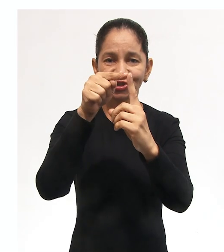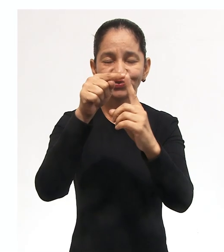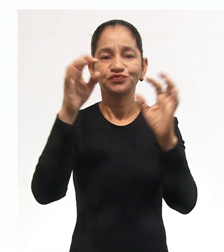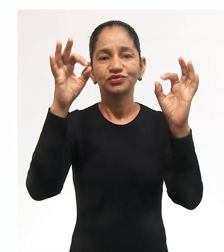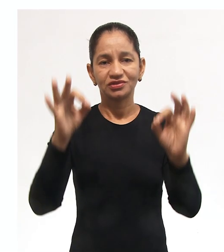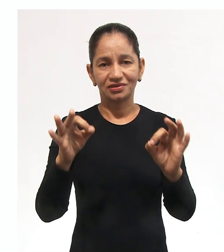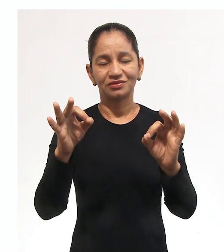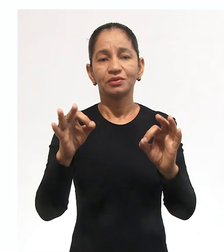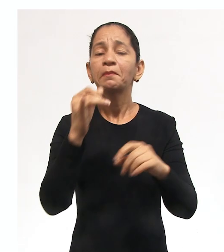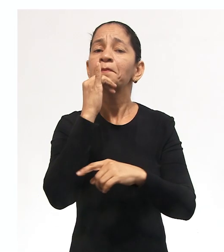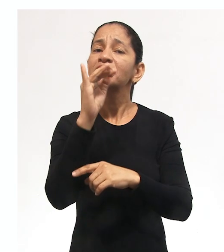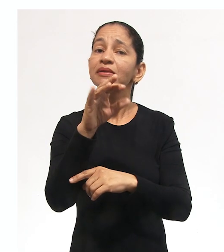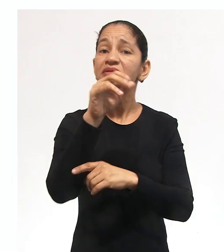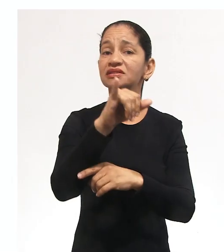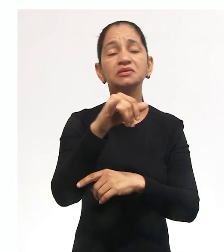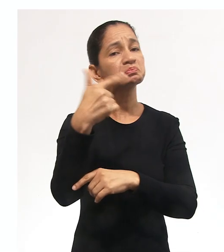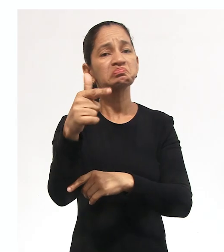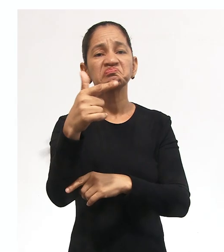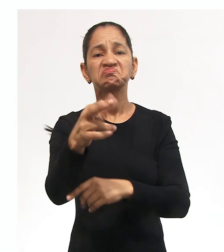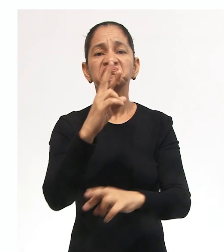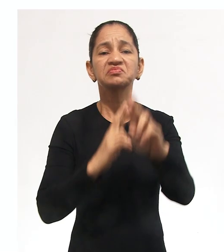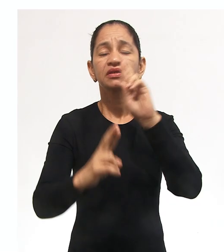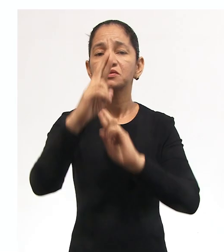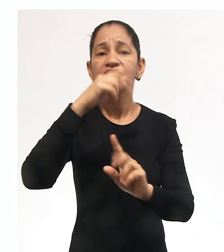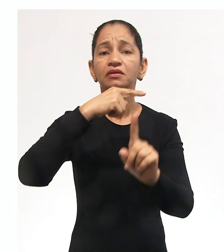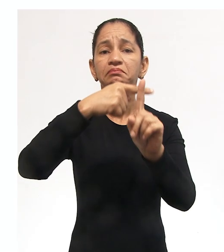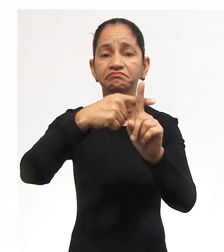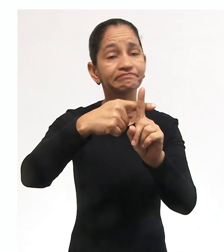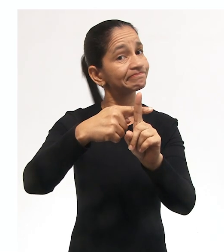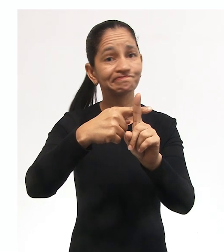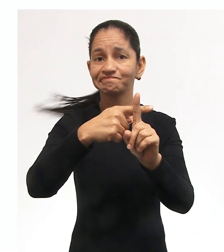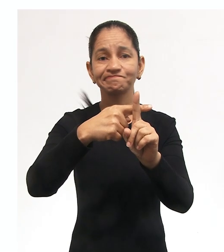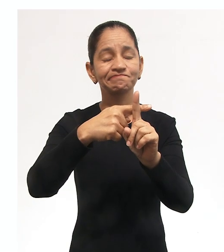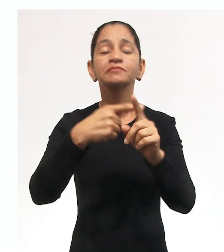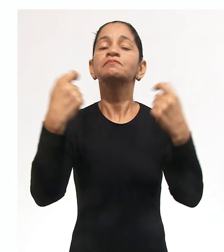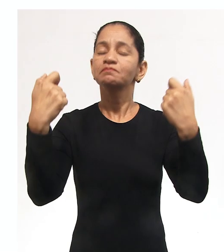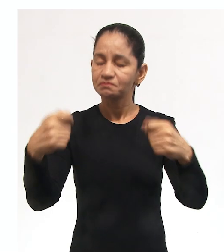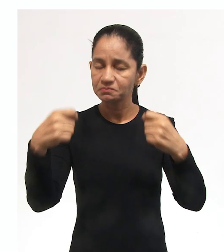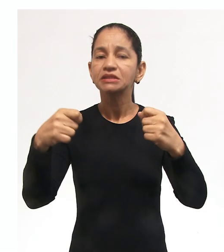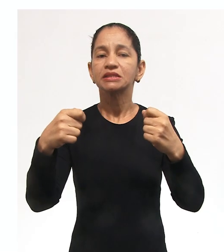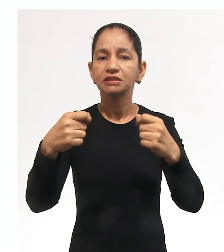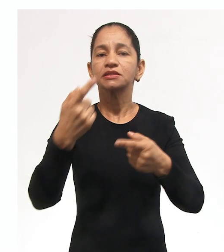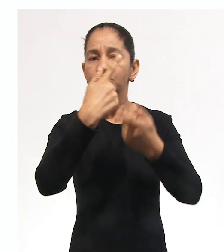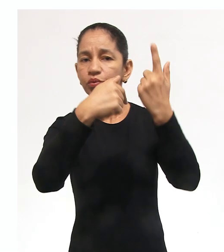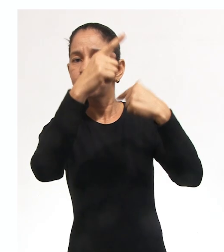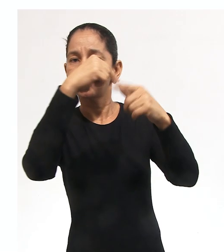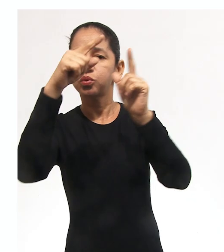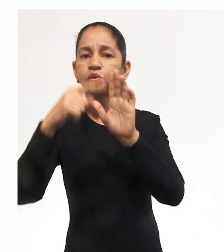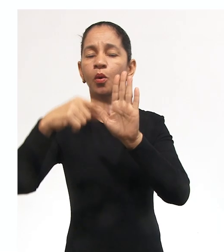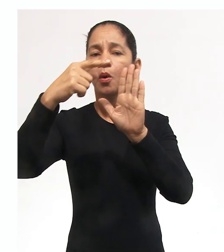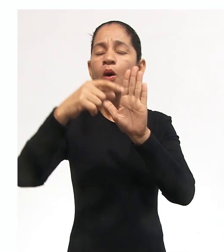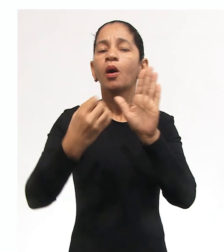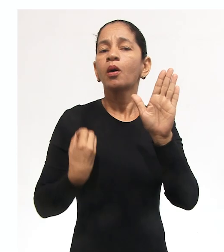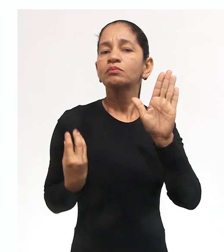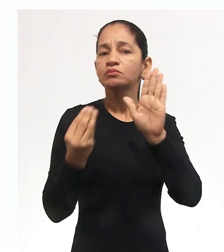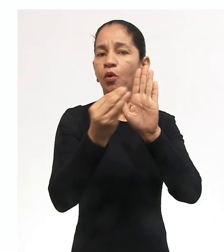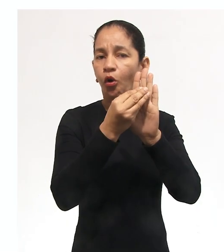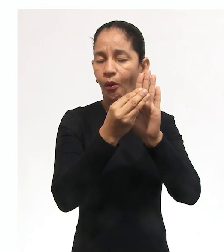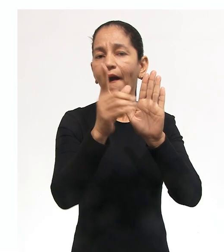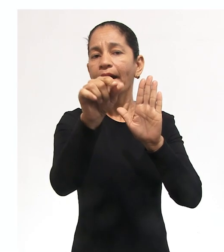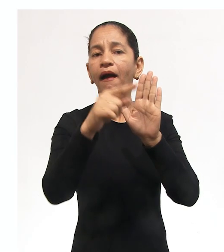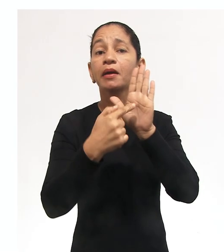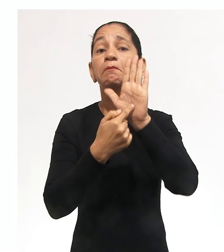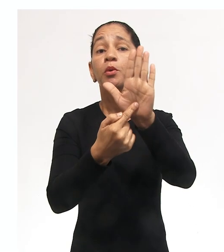adianta a gente fazer uma implementação de uma inovação que não traga resultado, né? Então é preciso definir variáveis de desempenho que